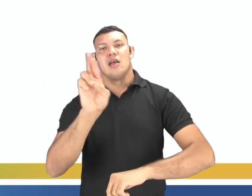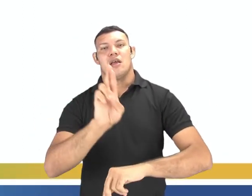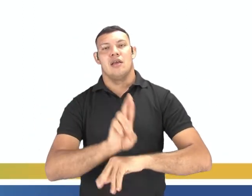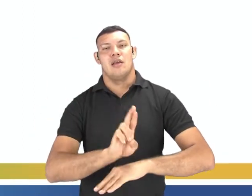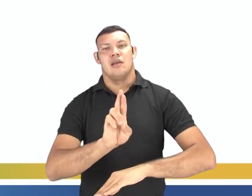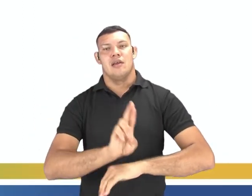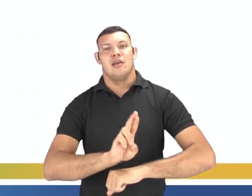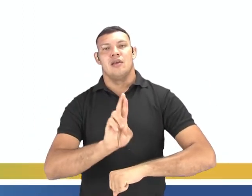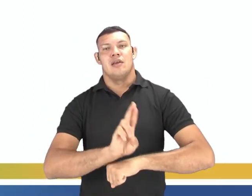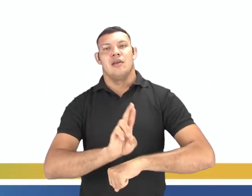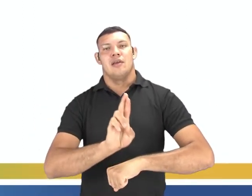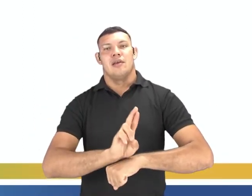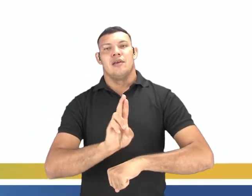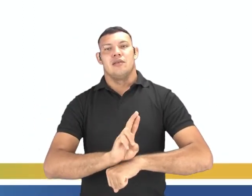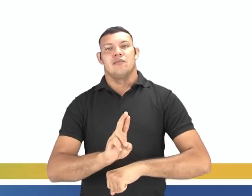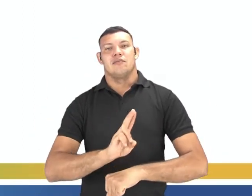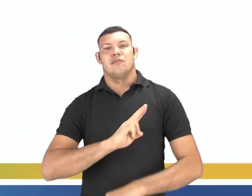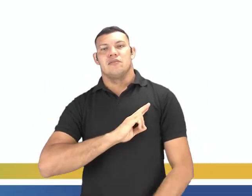Então,